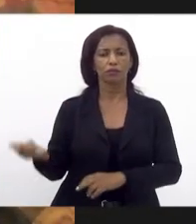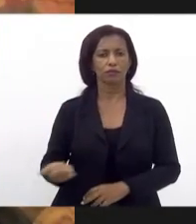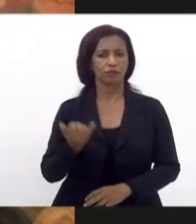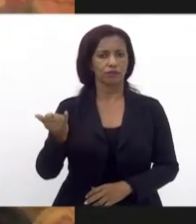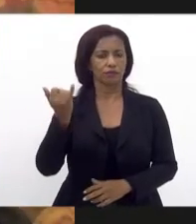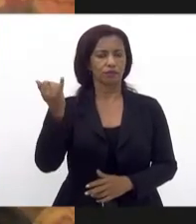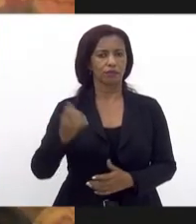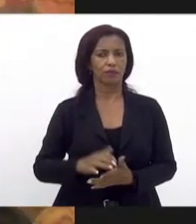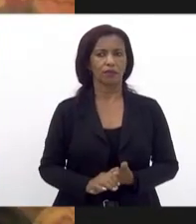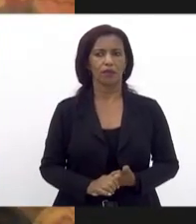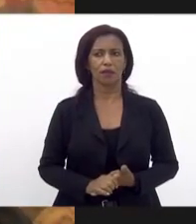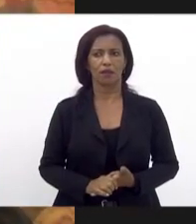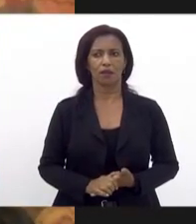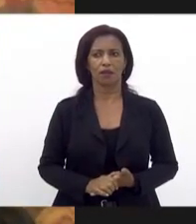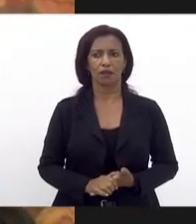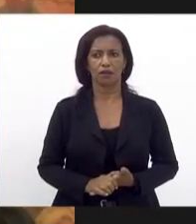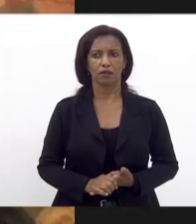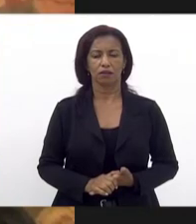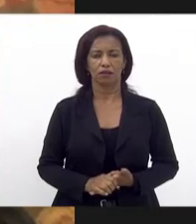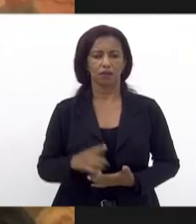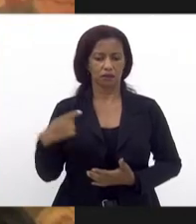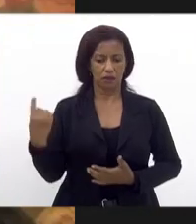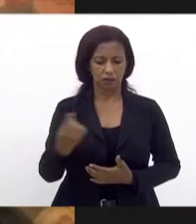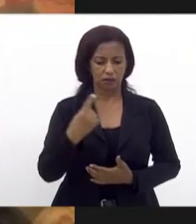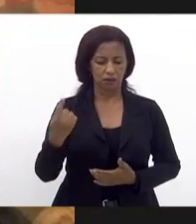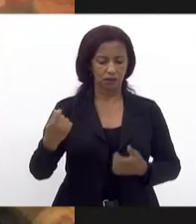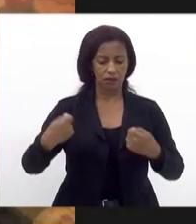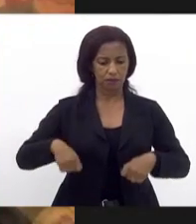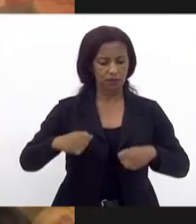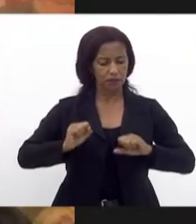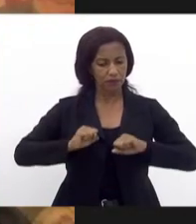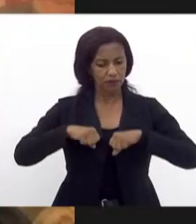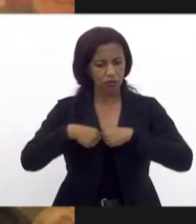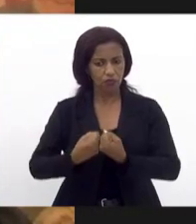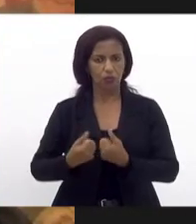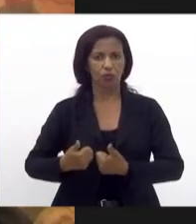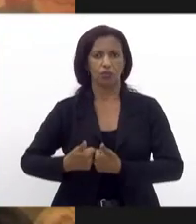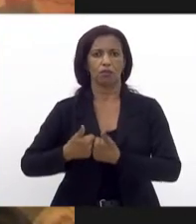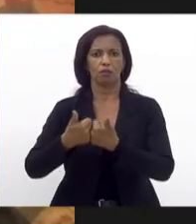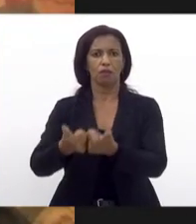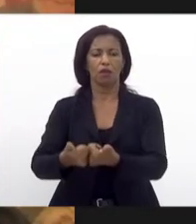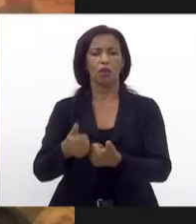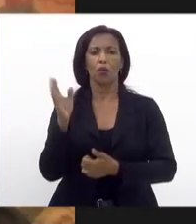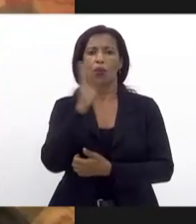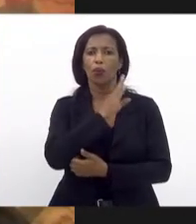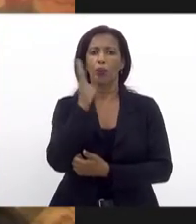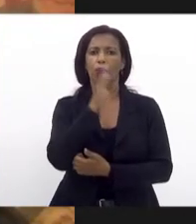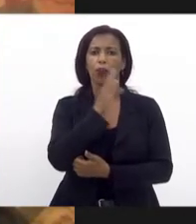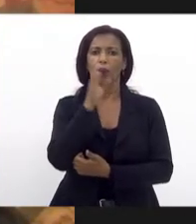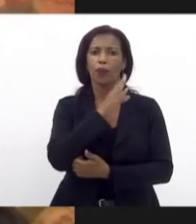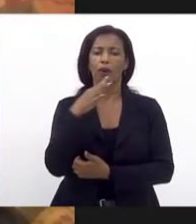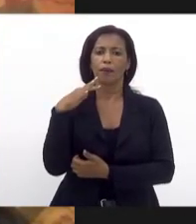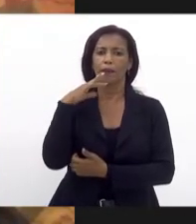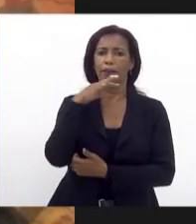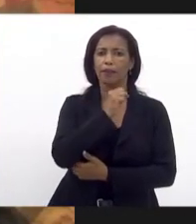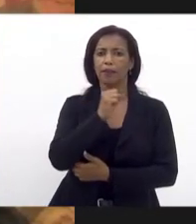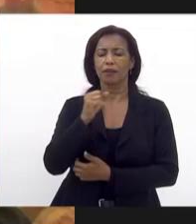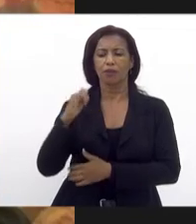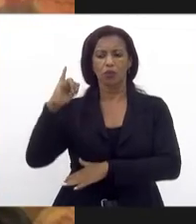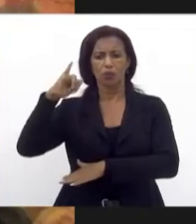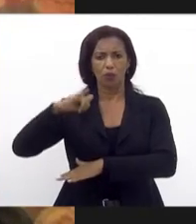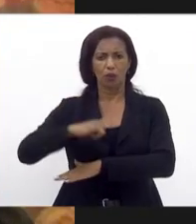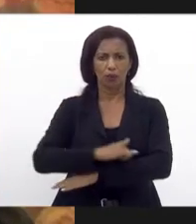importantíssimo é que a gente faça um esforço para melhorar urgentemente a percepção sobre o